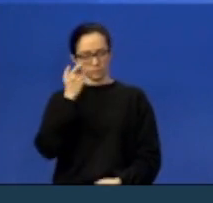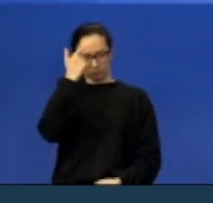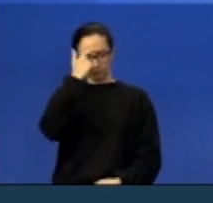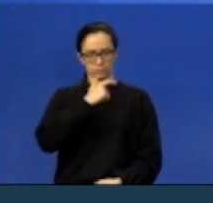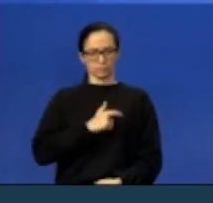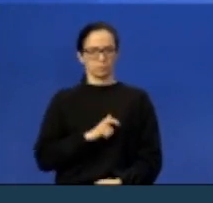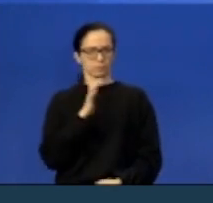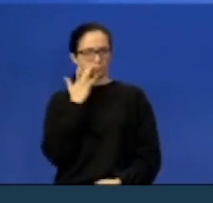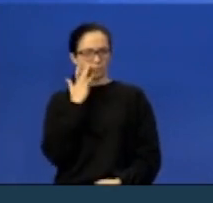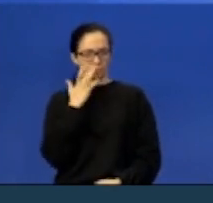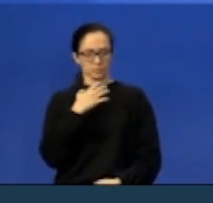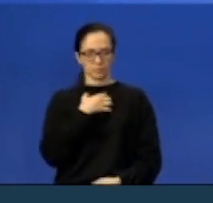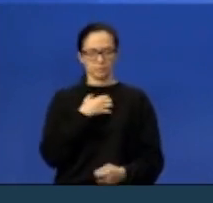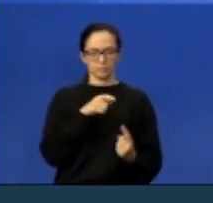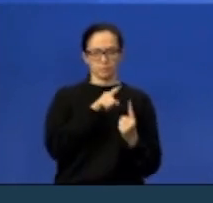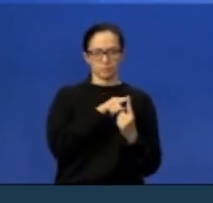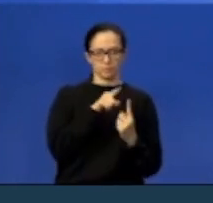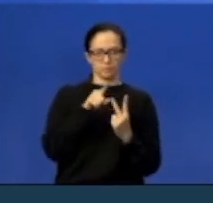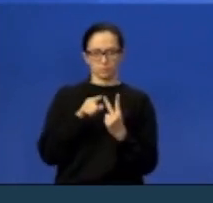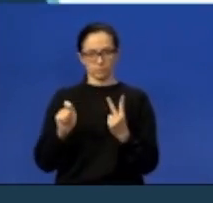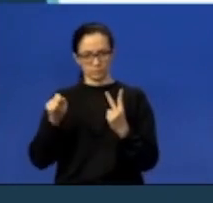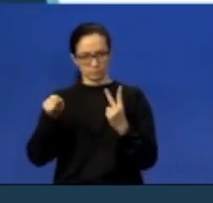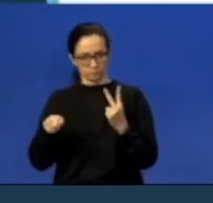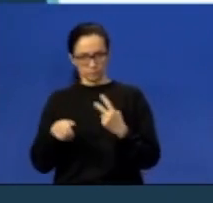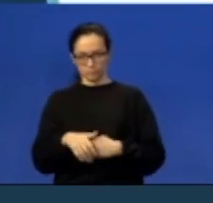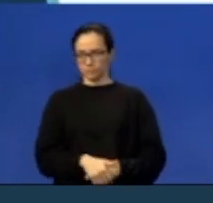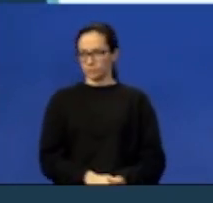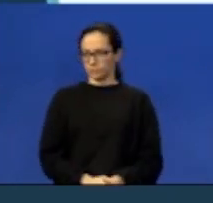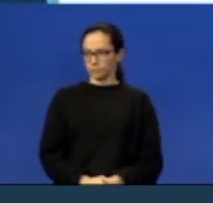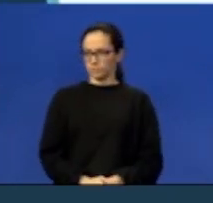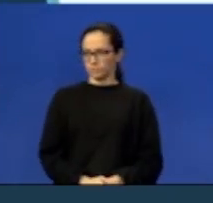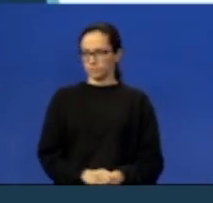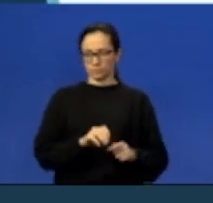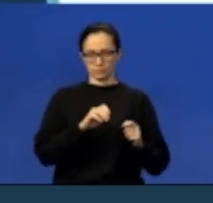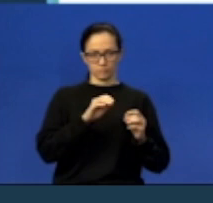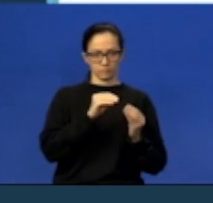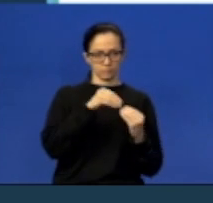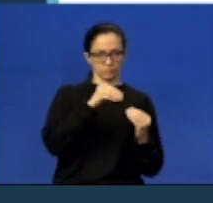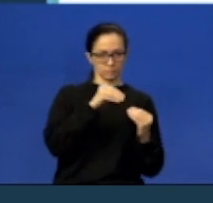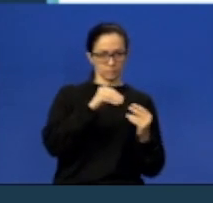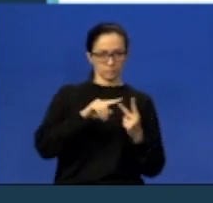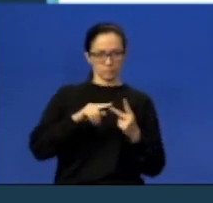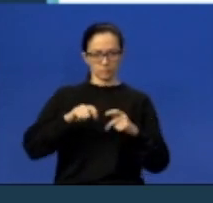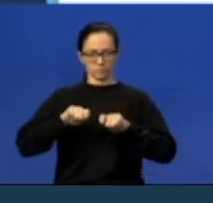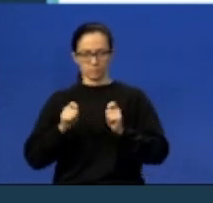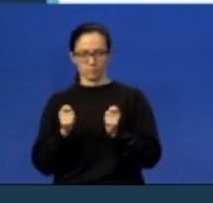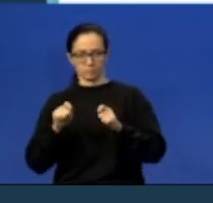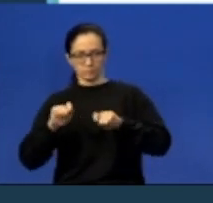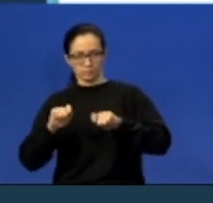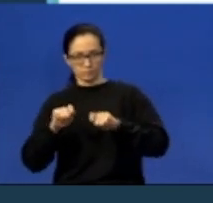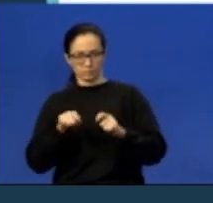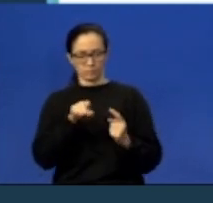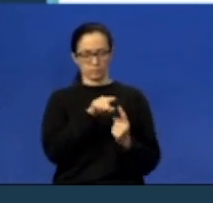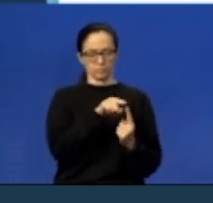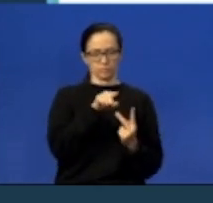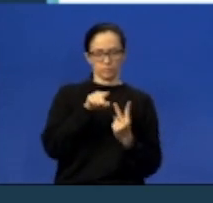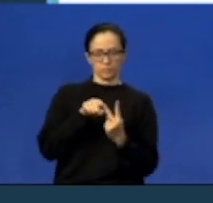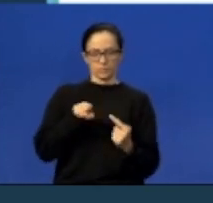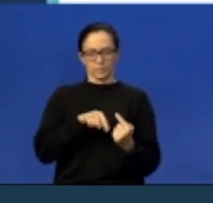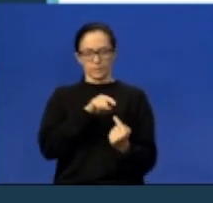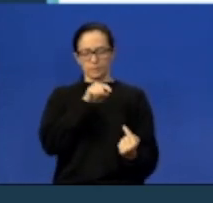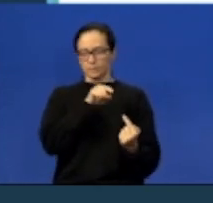possui duas regiões, que é a região plástica e a região elástica. A região elástica e a região plástica, ela está